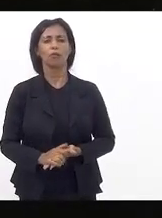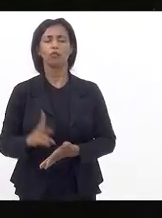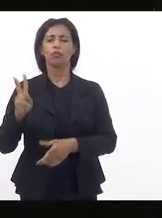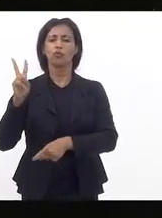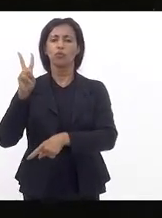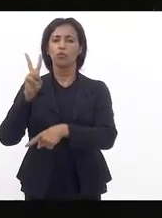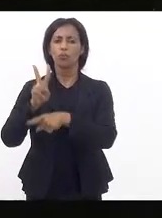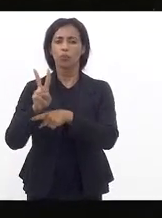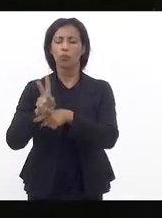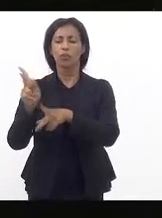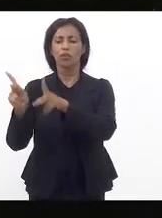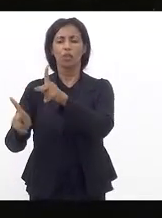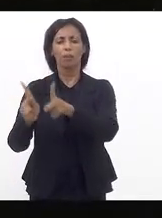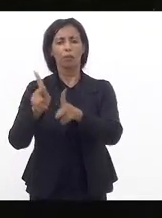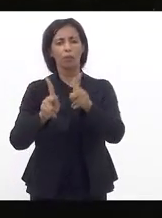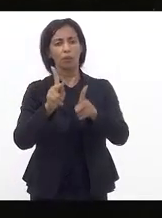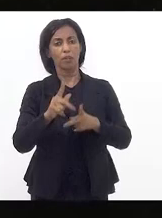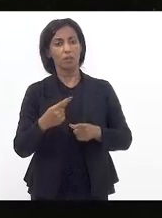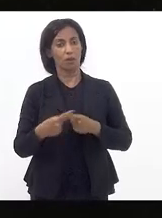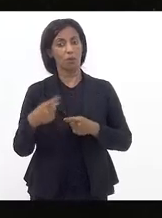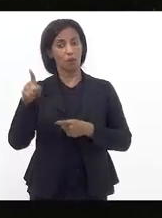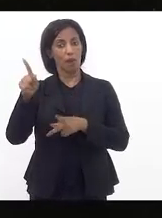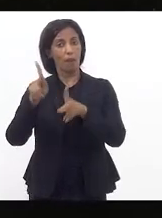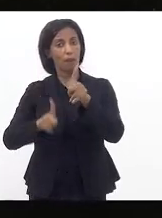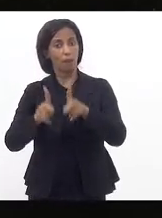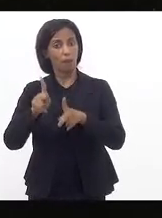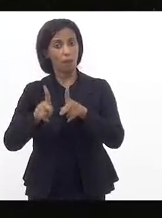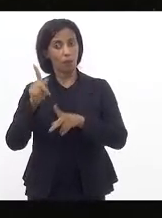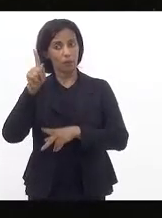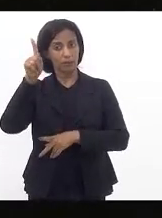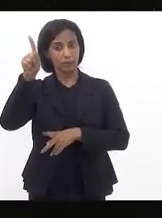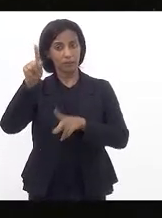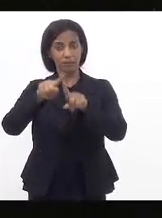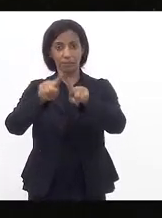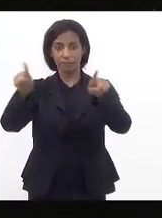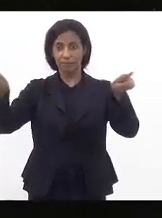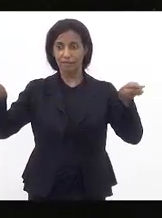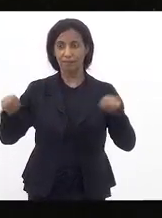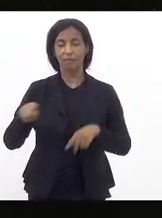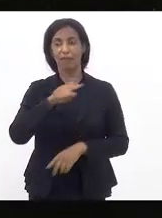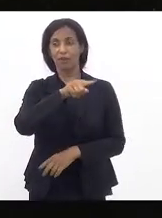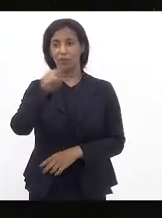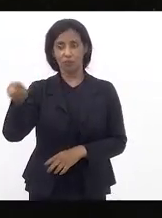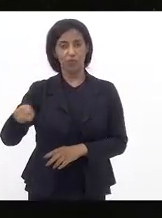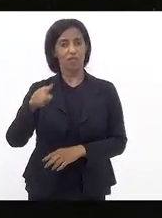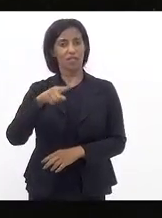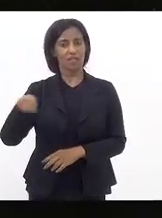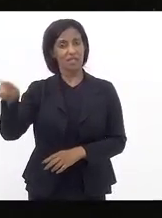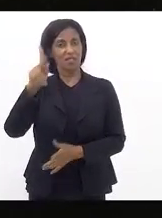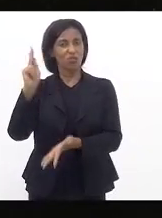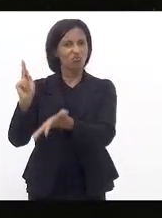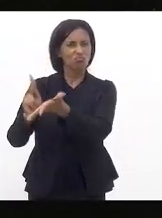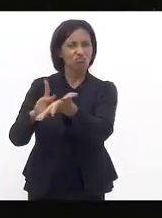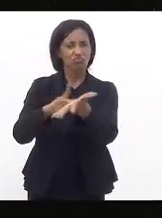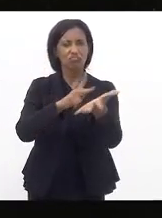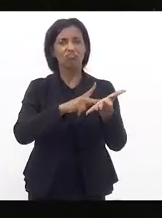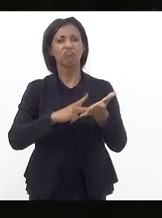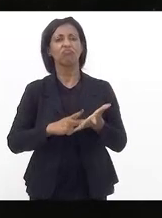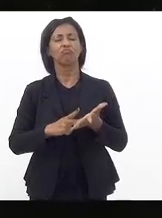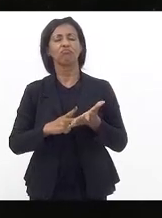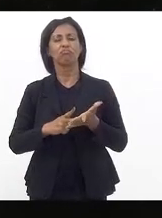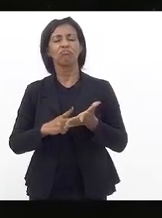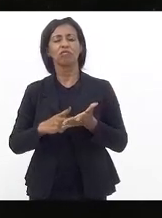defender a população porque aquela população que tá ali Esses são os nossos verdadeiros